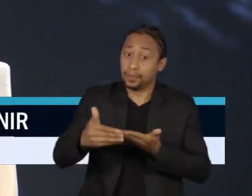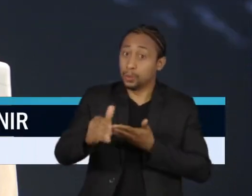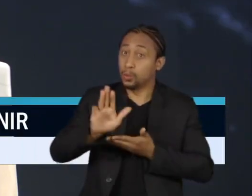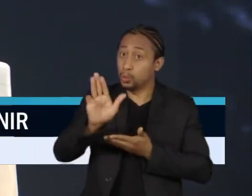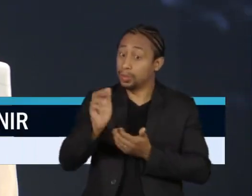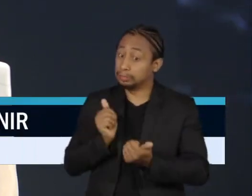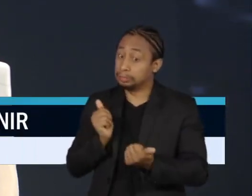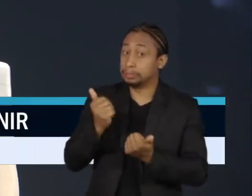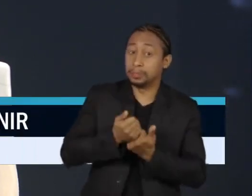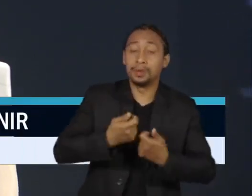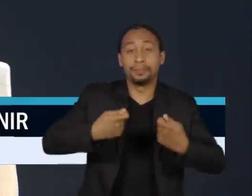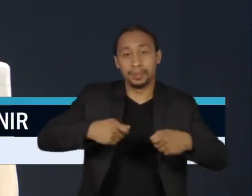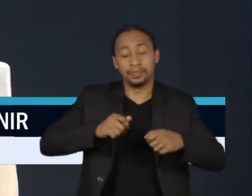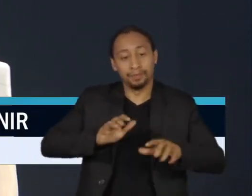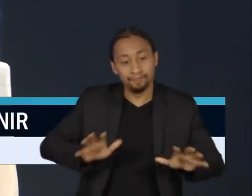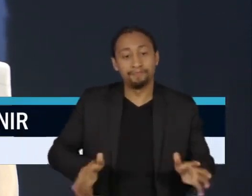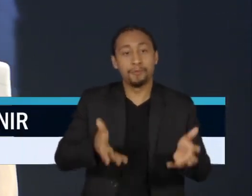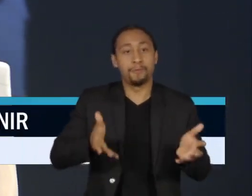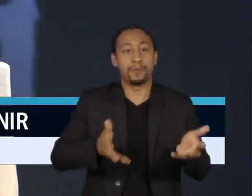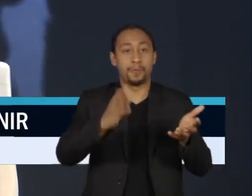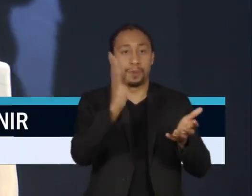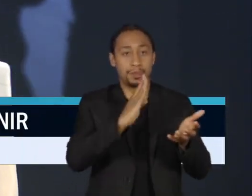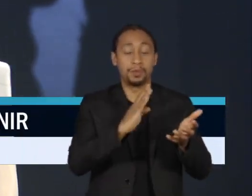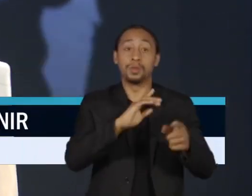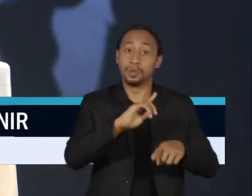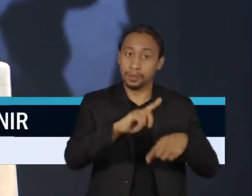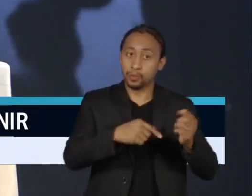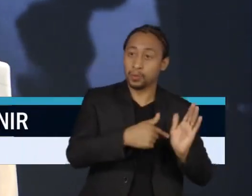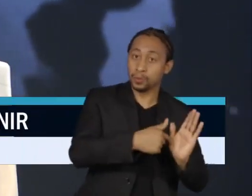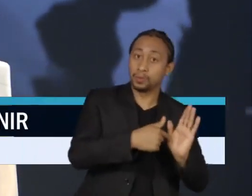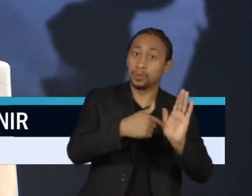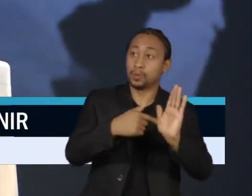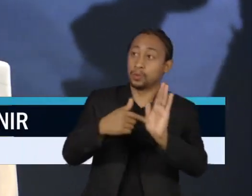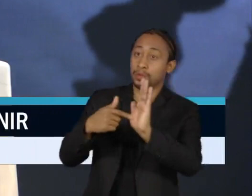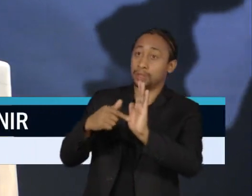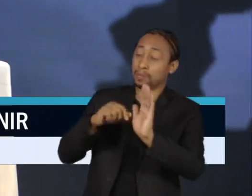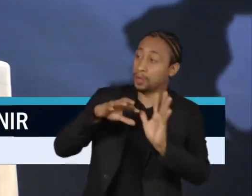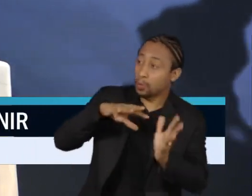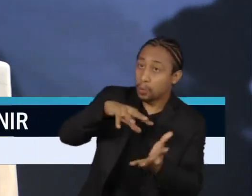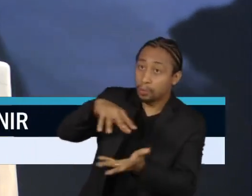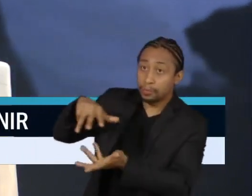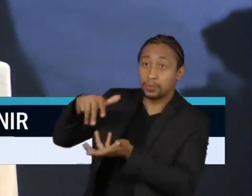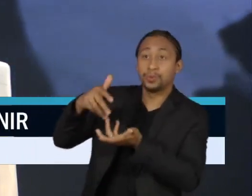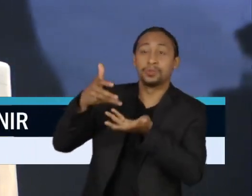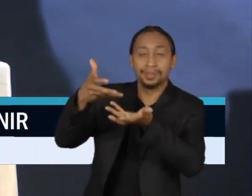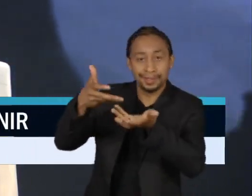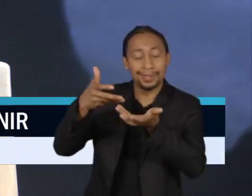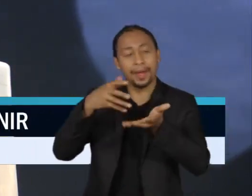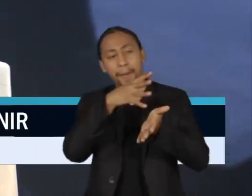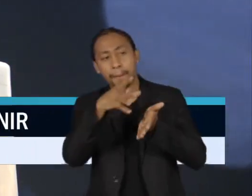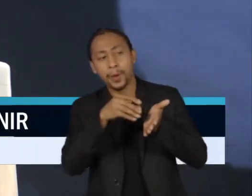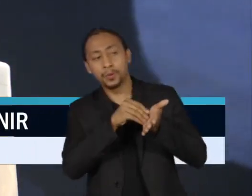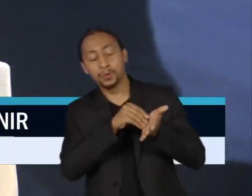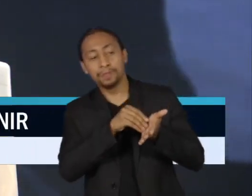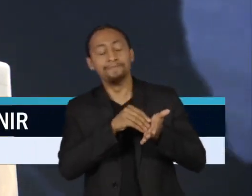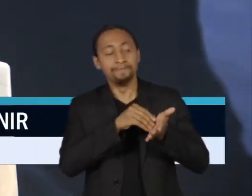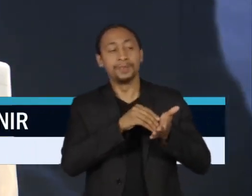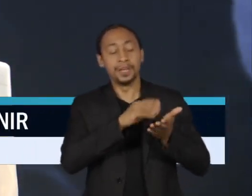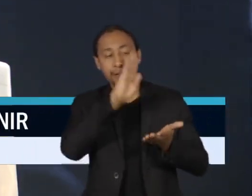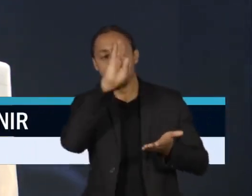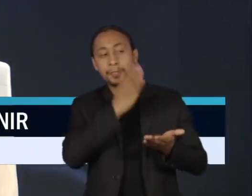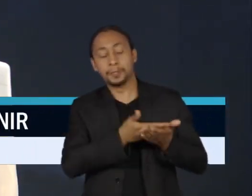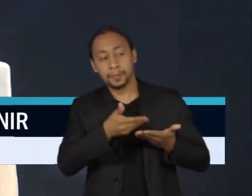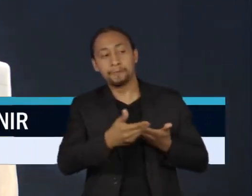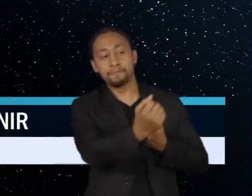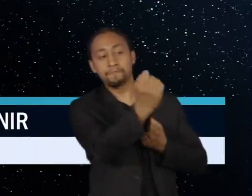primeiro lugar, para os brasileiros, e depois, para os habitantes de um planeta que esperam poder olhar para a Amazônia e enxergar ali